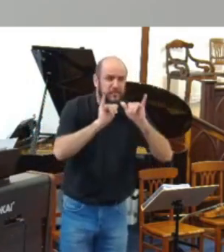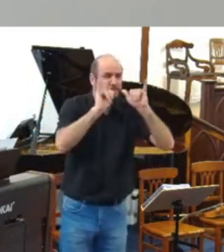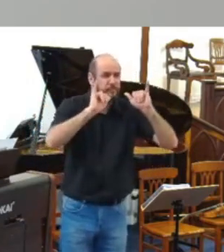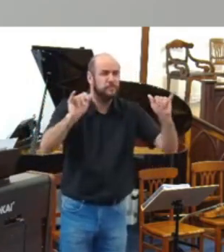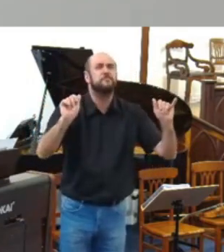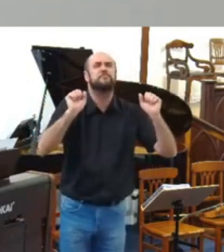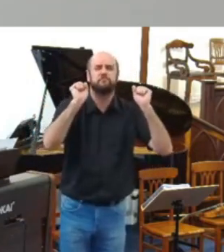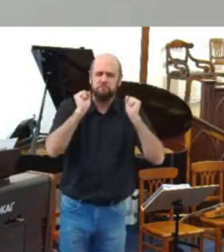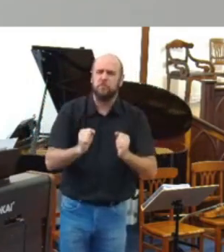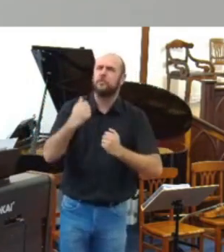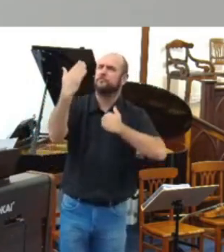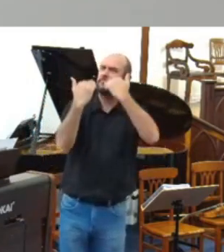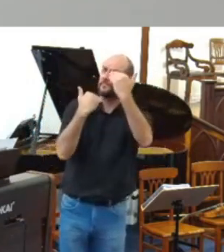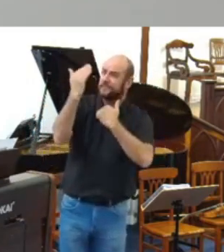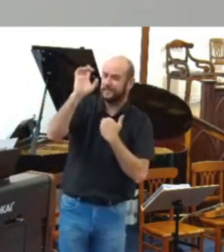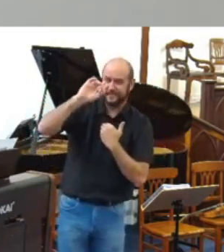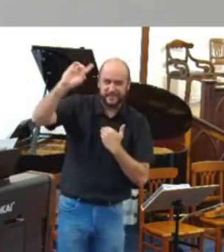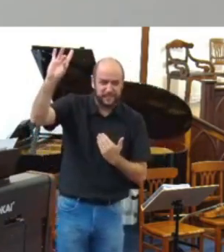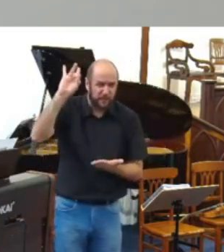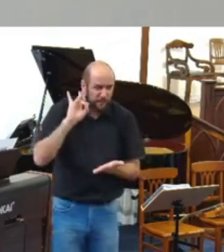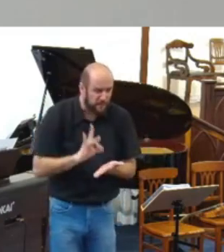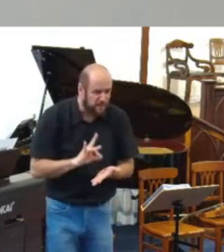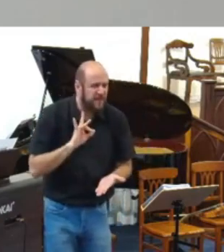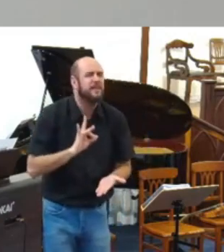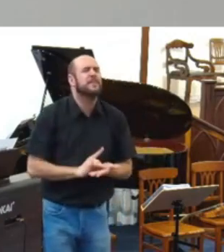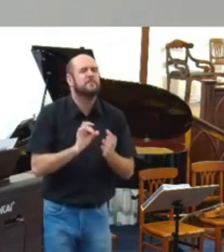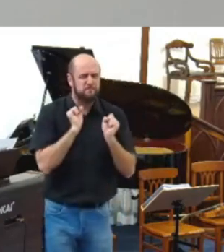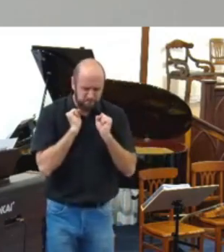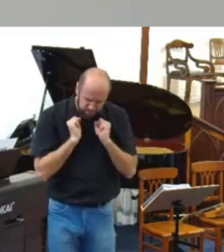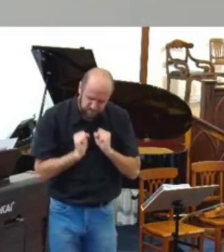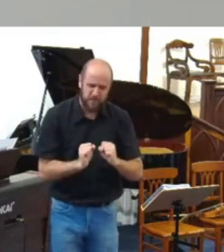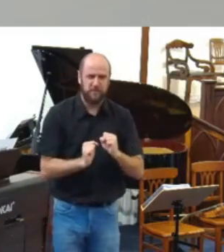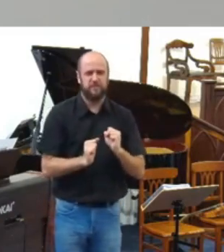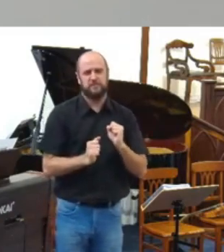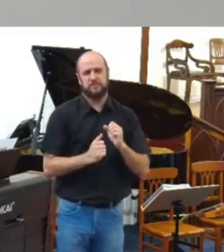um relacionamento com Deus que é possível.